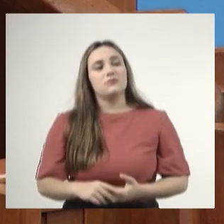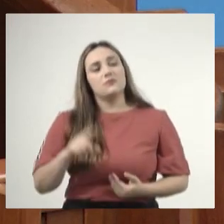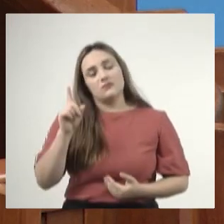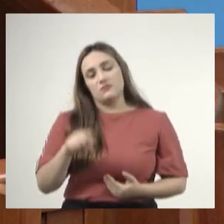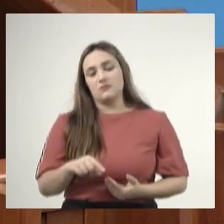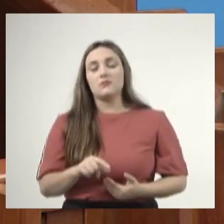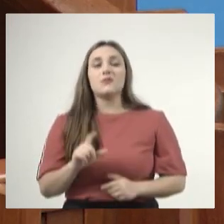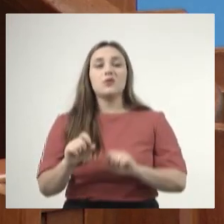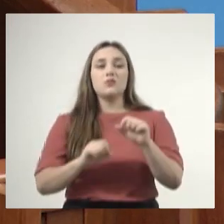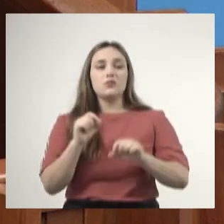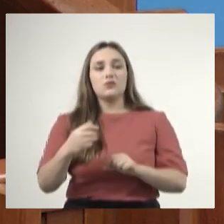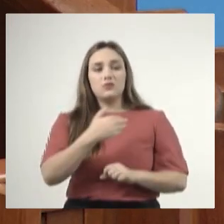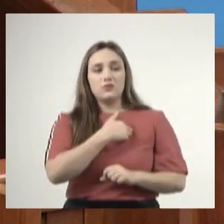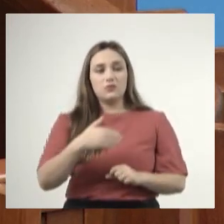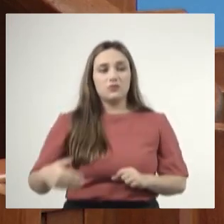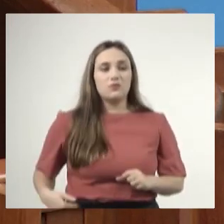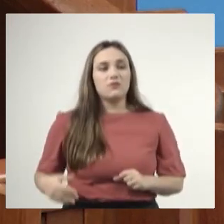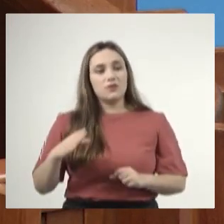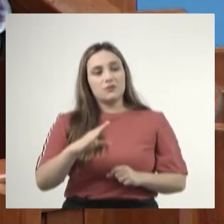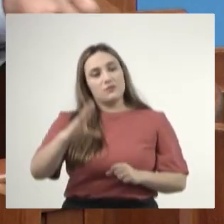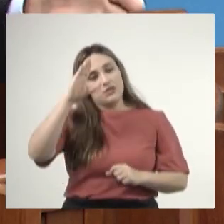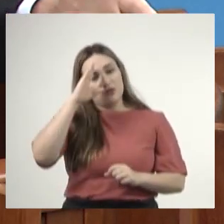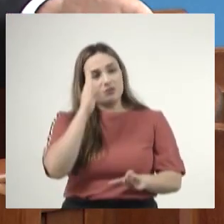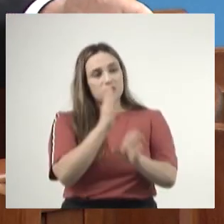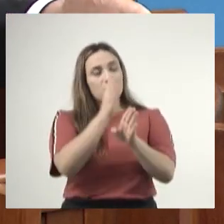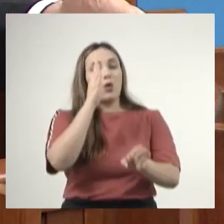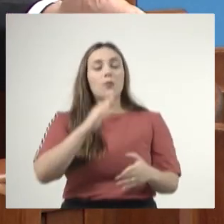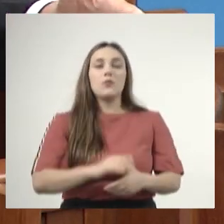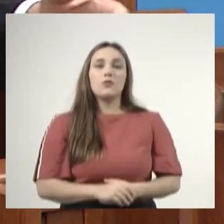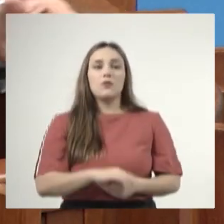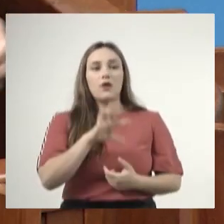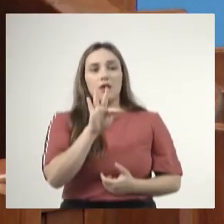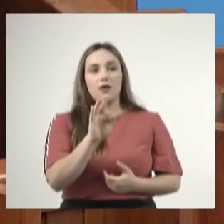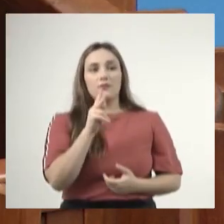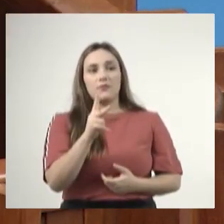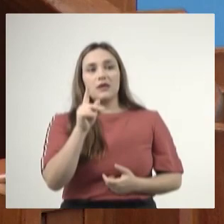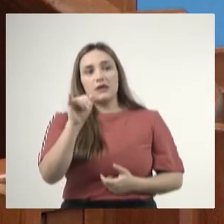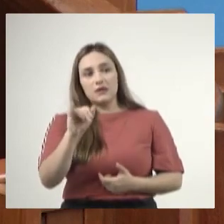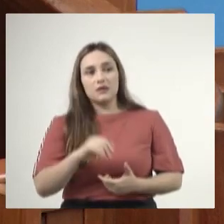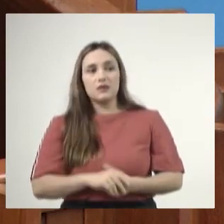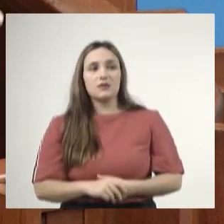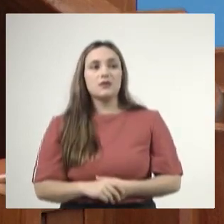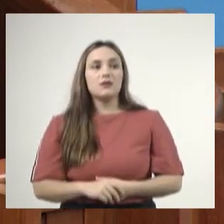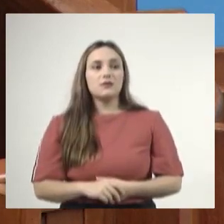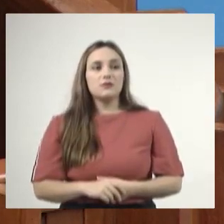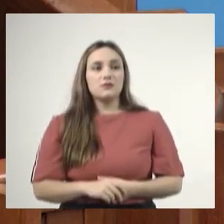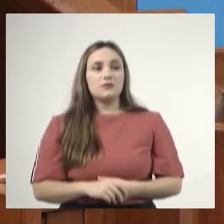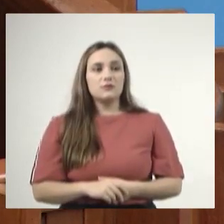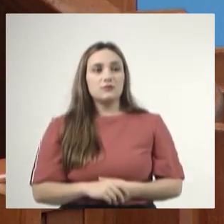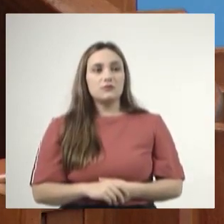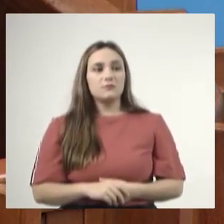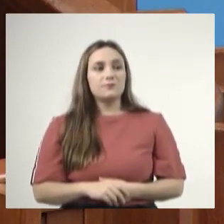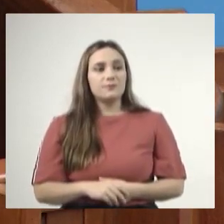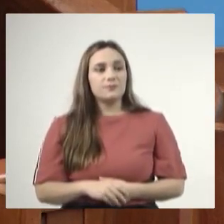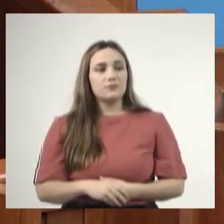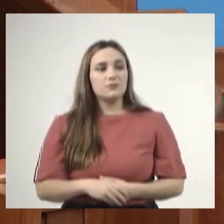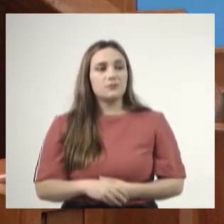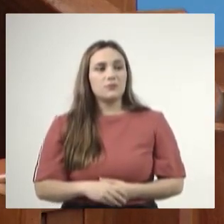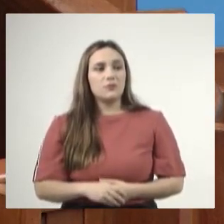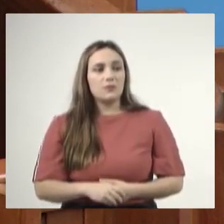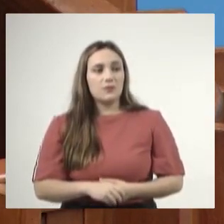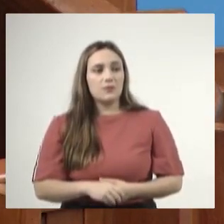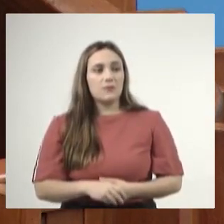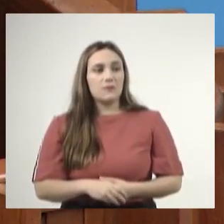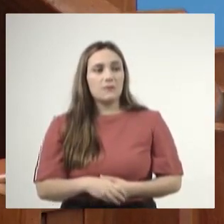militar extinguiu o SPI e criou a FUNAI. E até aquela data, os